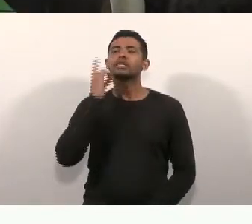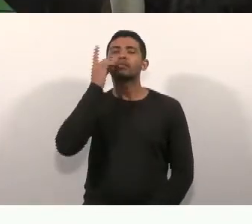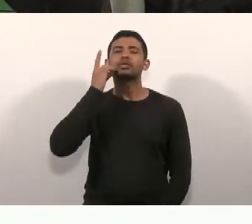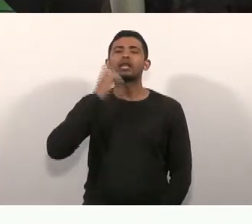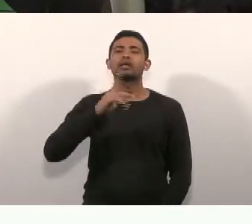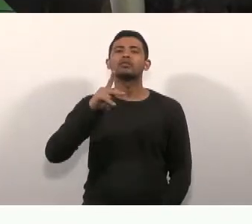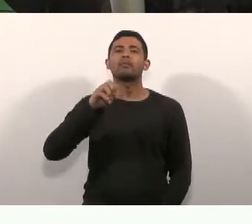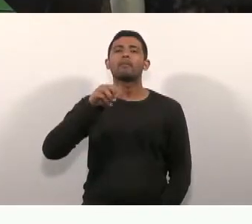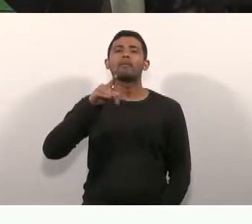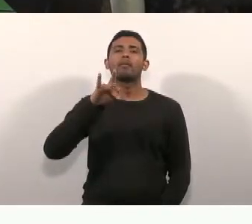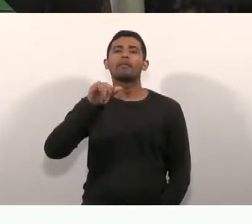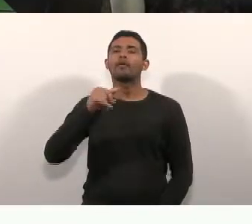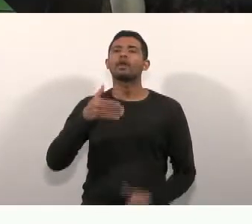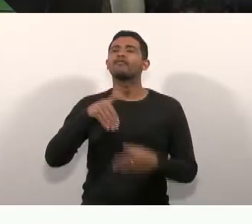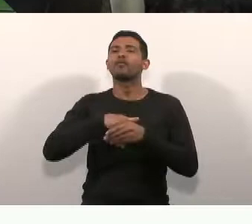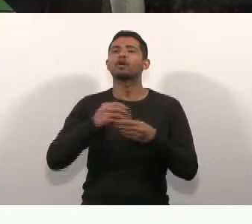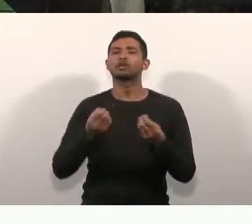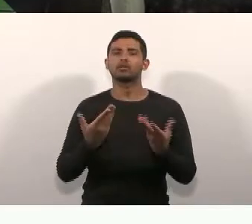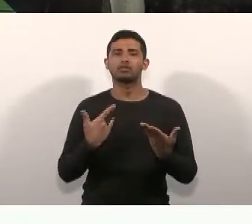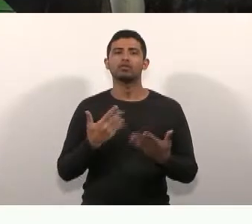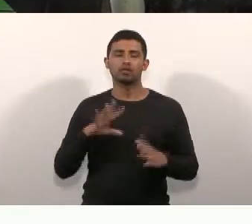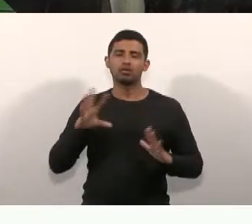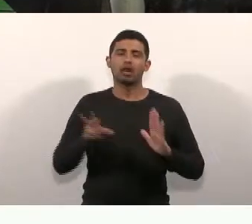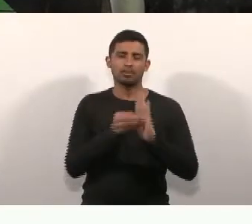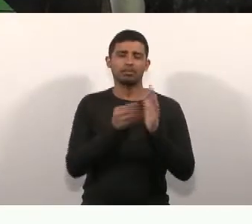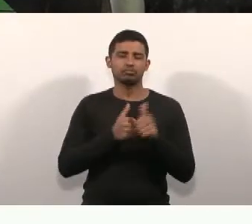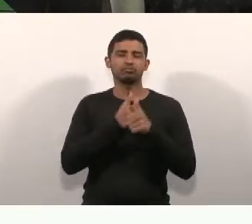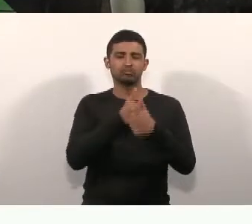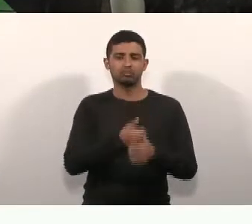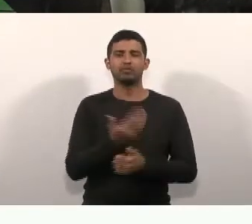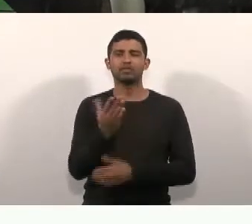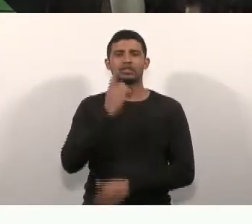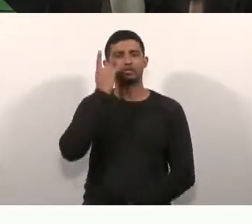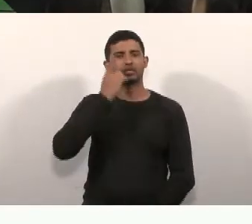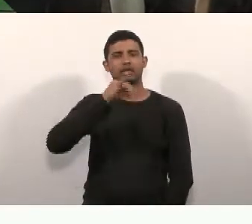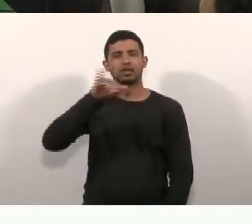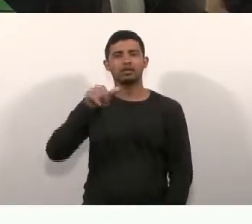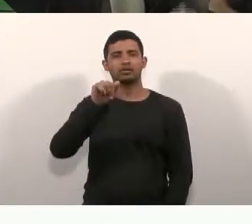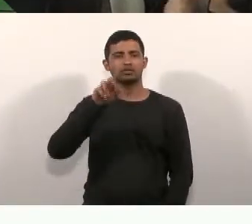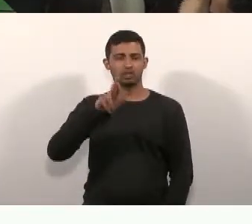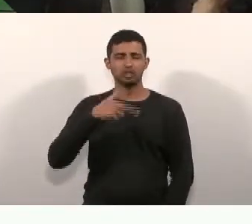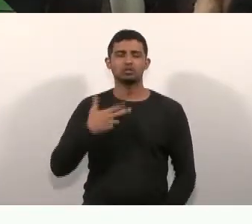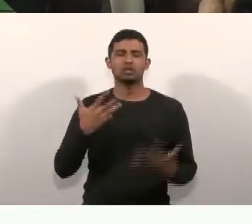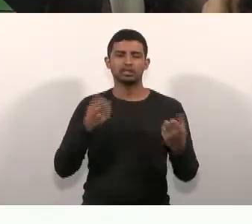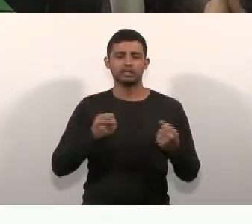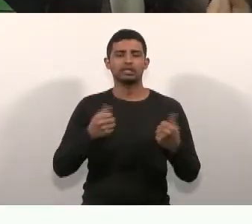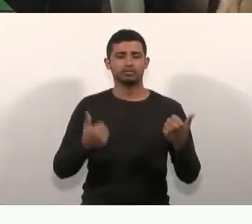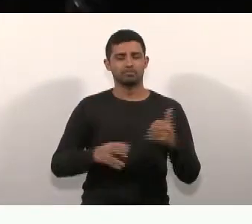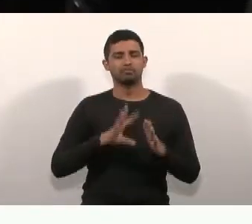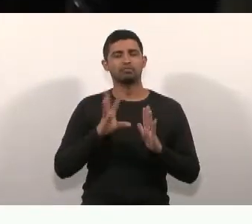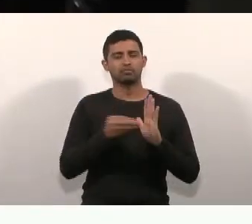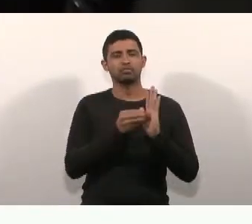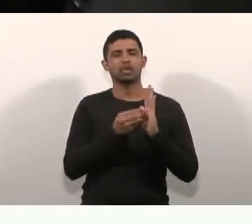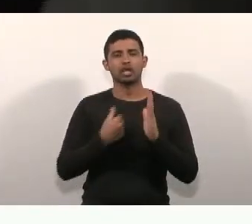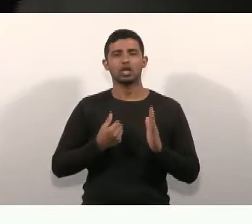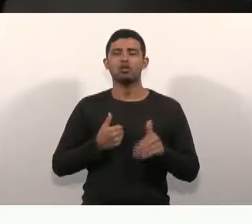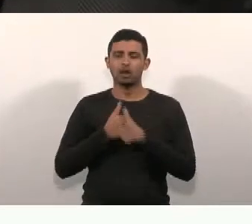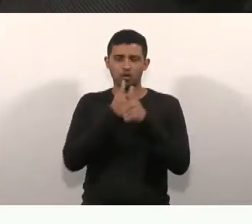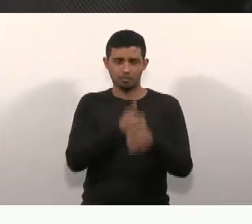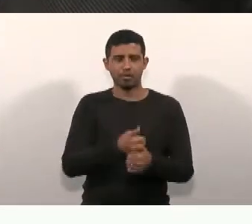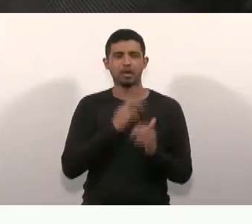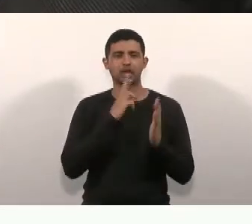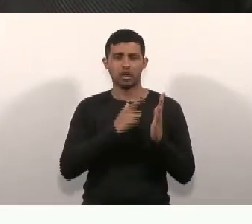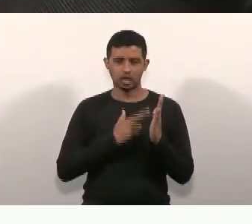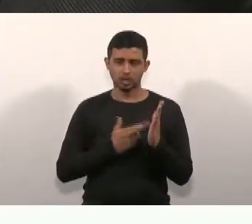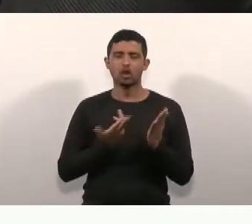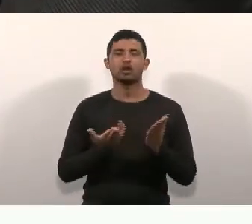Pampolha? Favorável com a emenda. Como vota o deputado Jair Bittencourt? Favorável com a emenda. Também acompanho o relator, votando favorável